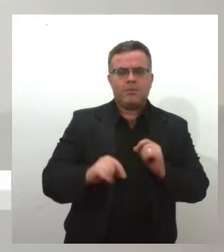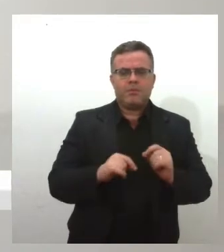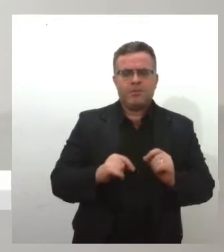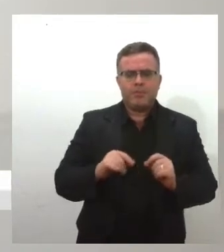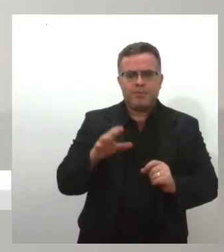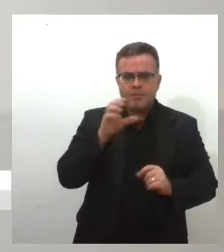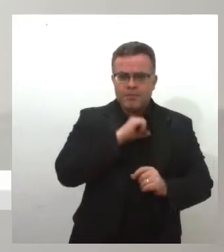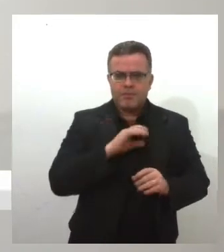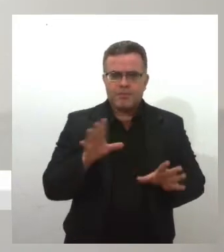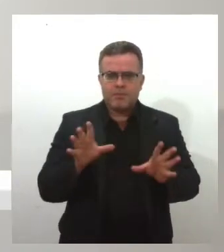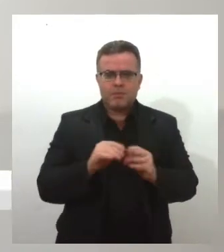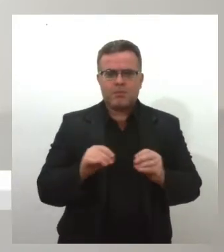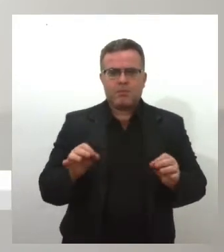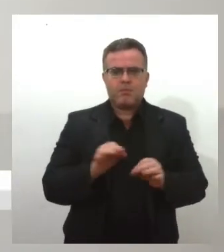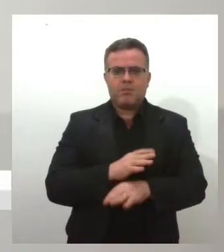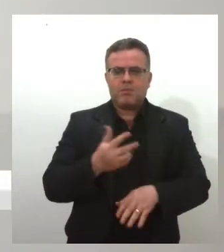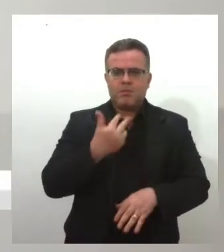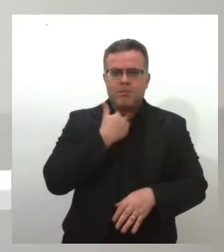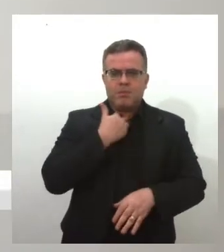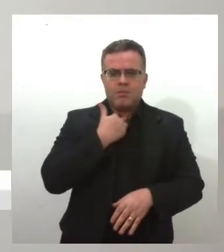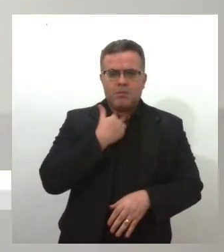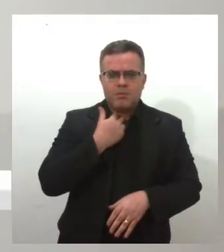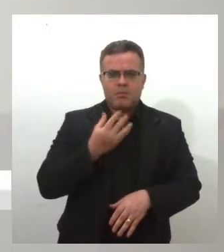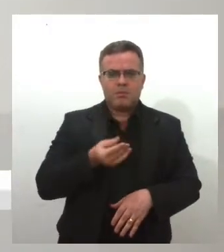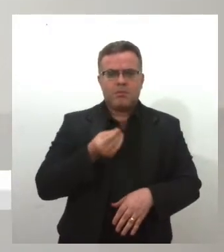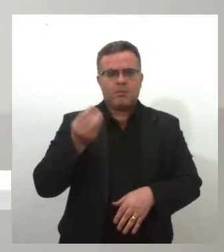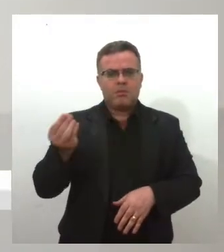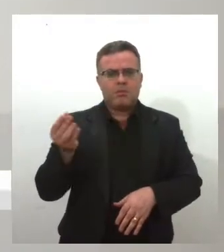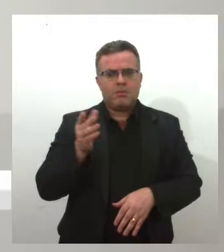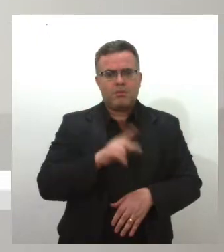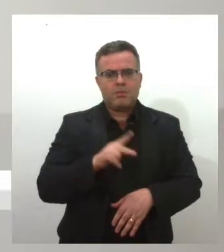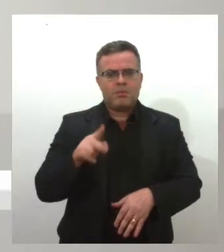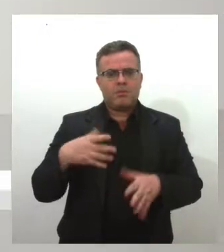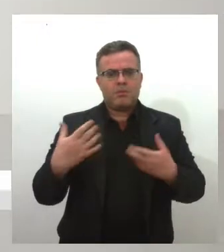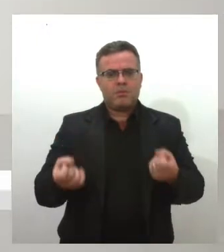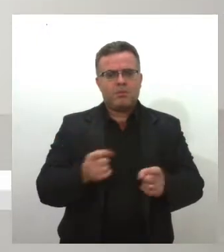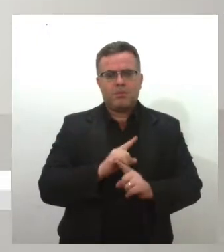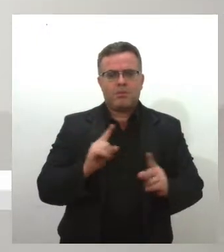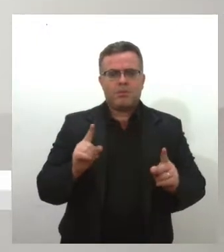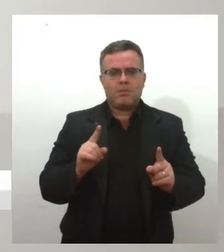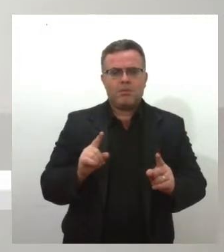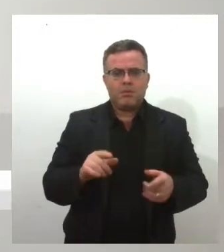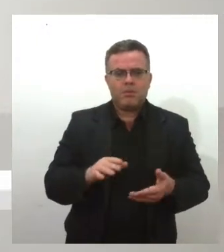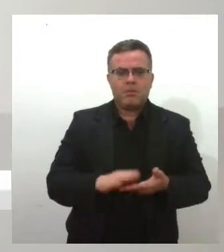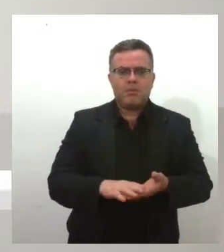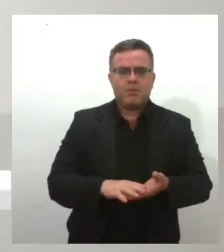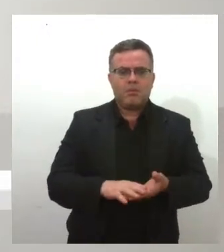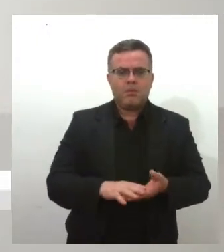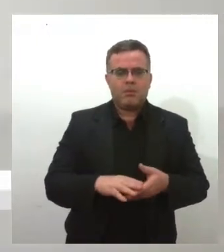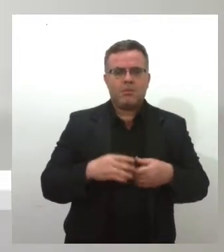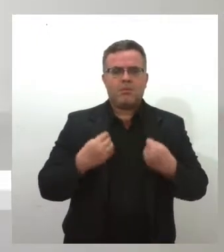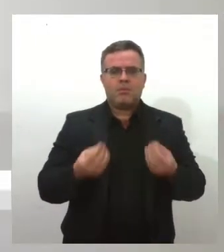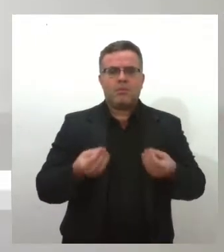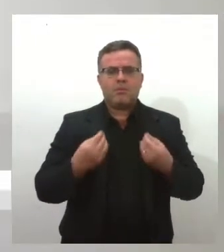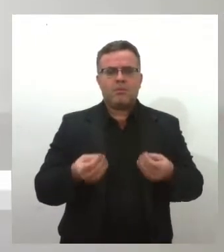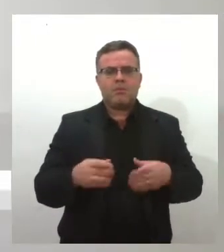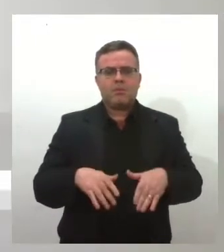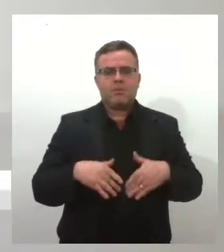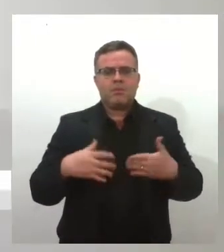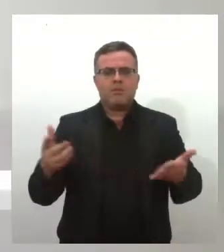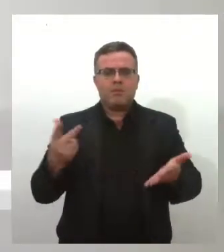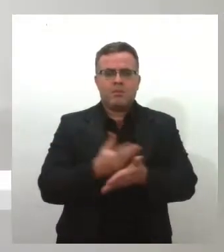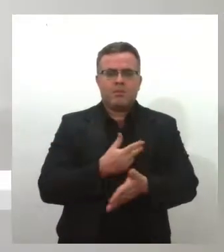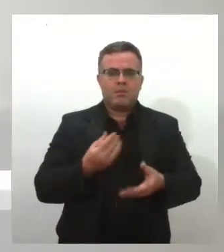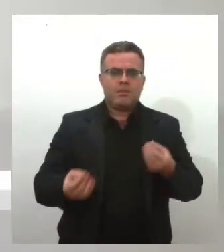rapidamente falou assim, não, mãe, não pode, se eu levar a professora não vai dar ponto para mim, né? Isso foi uma das situações. E outra